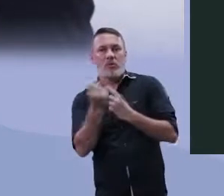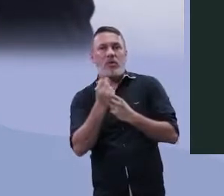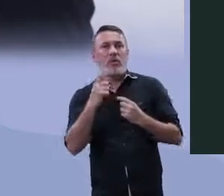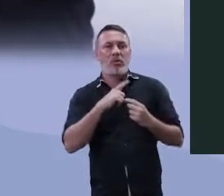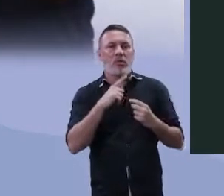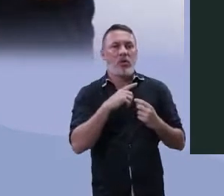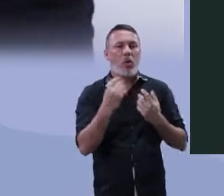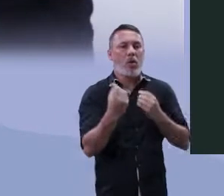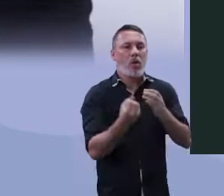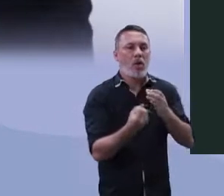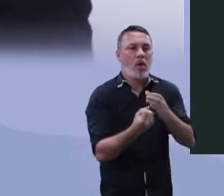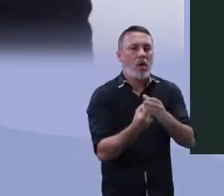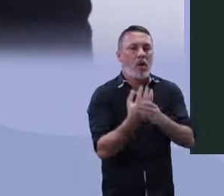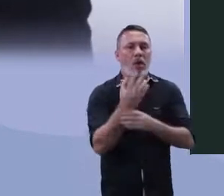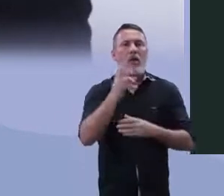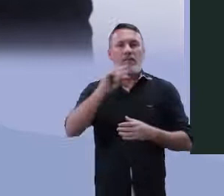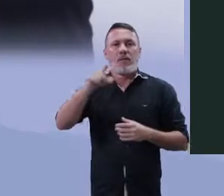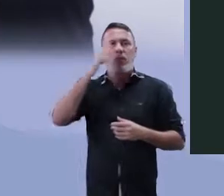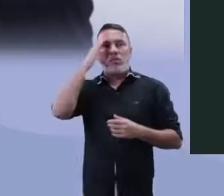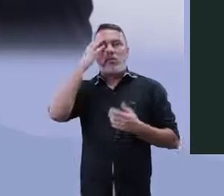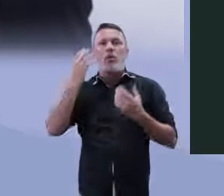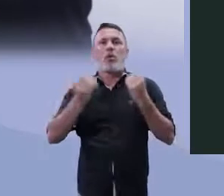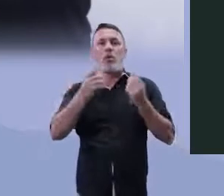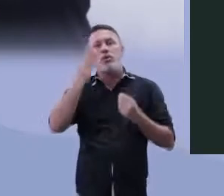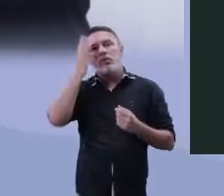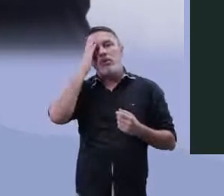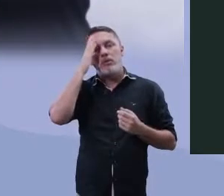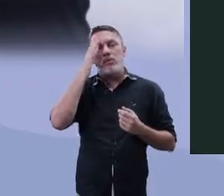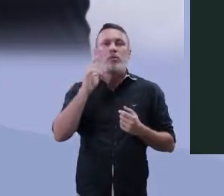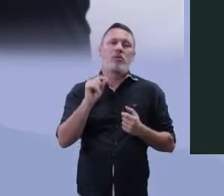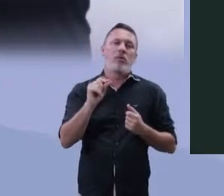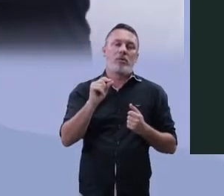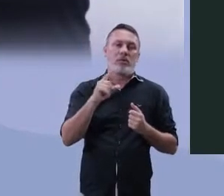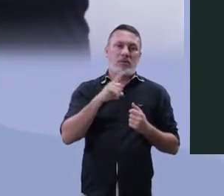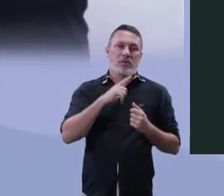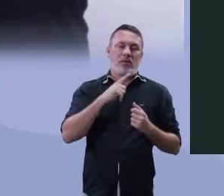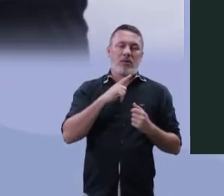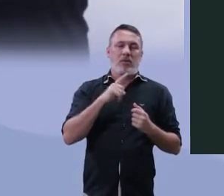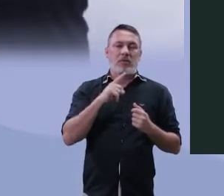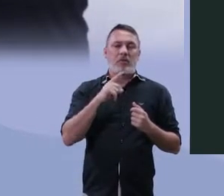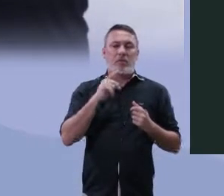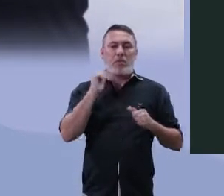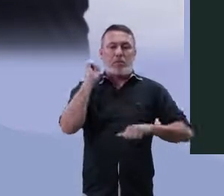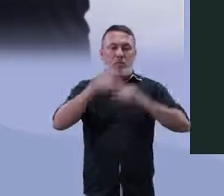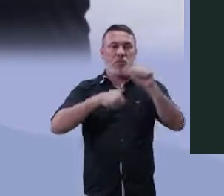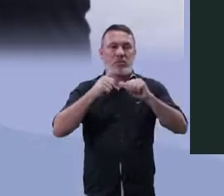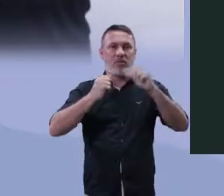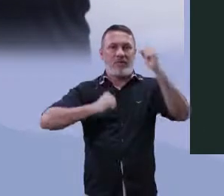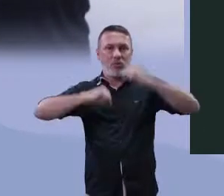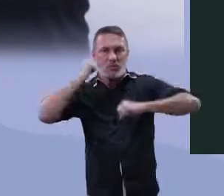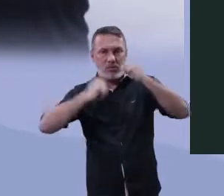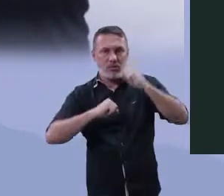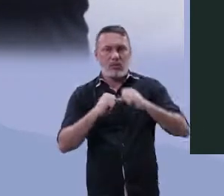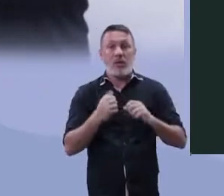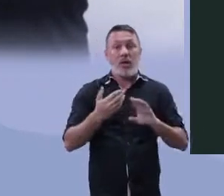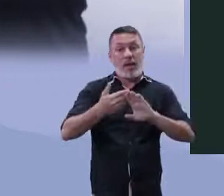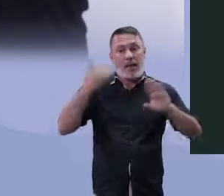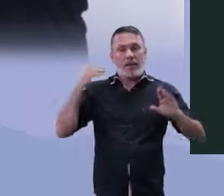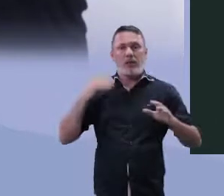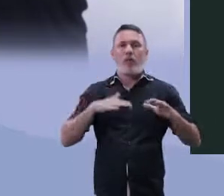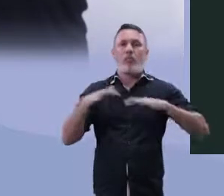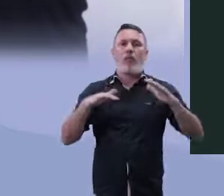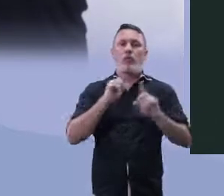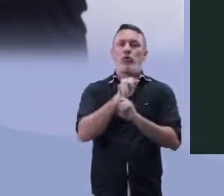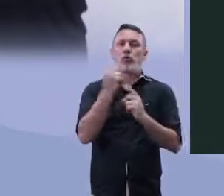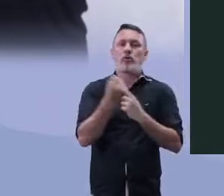eles emergem, para entender, por exemplo, que antes do advento da Revolução Industrial você não tem movimentos